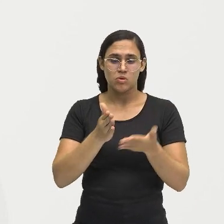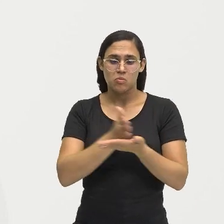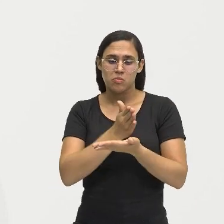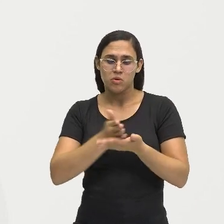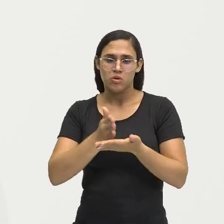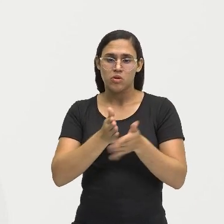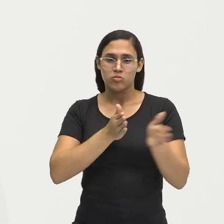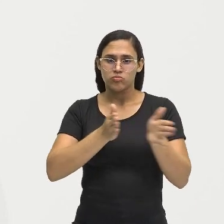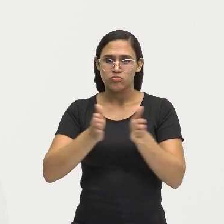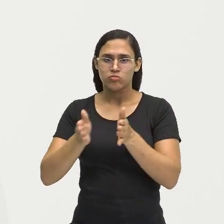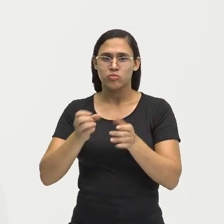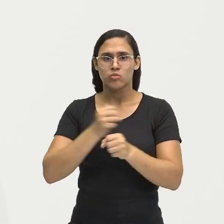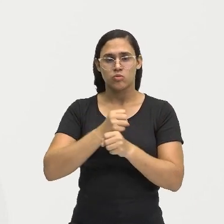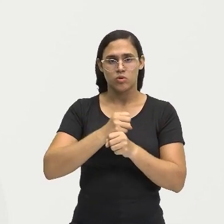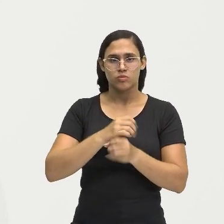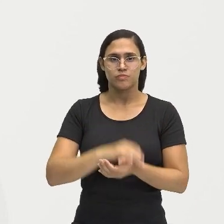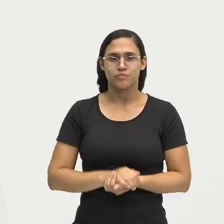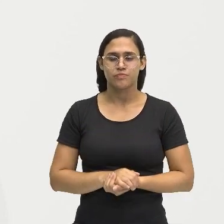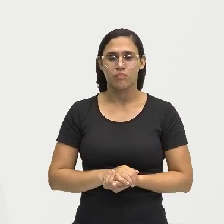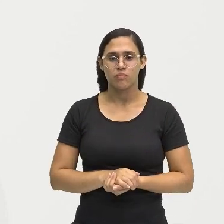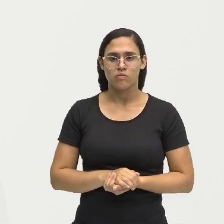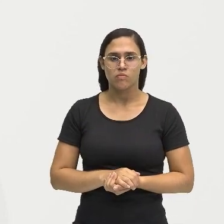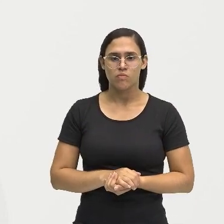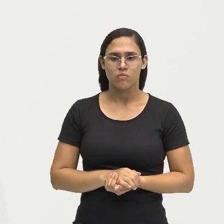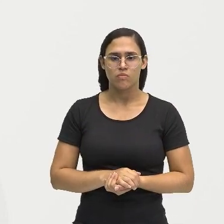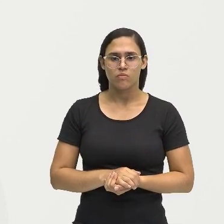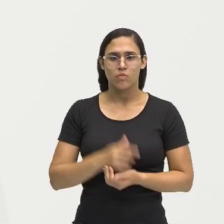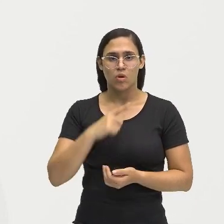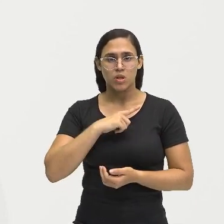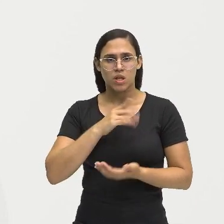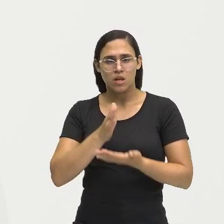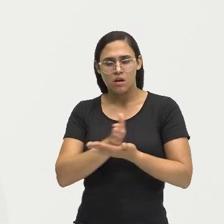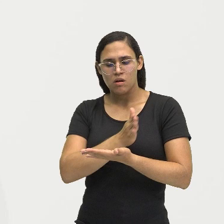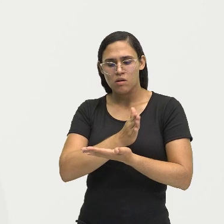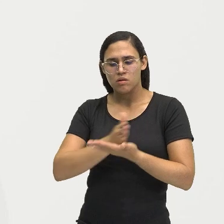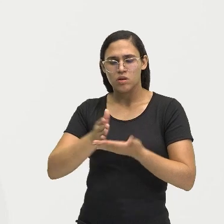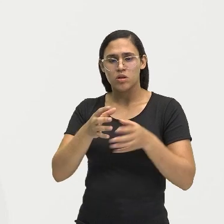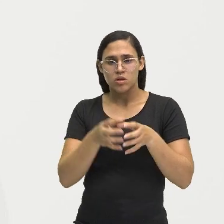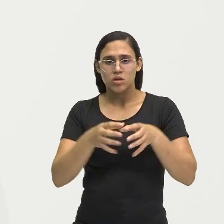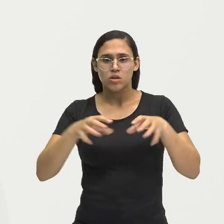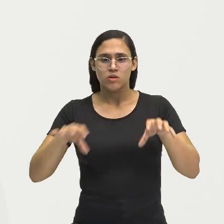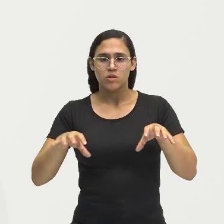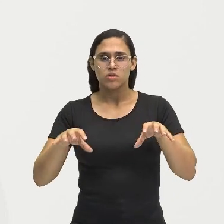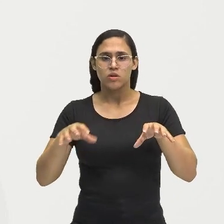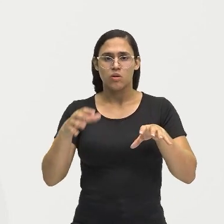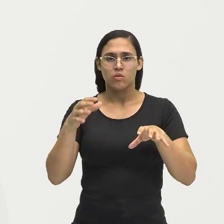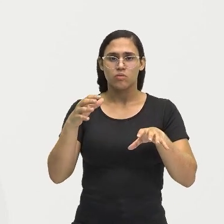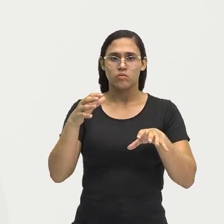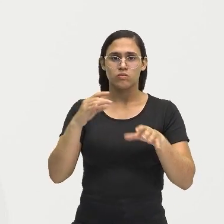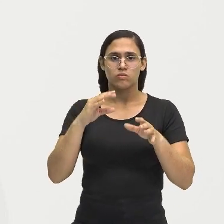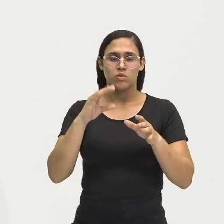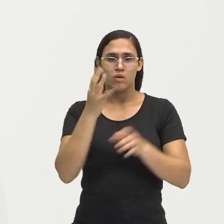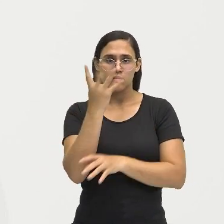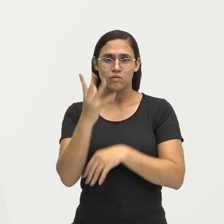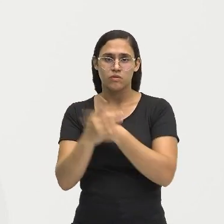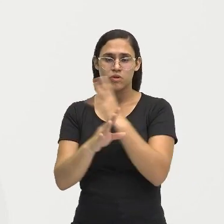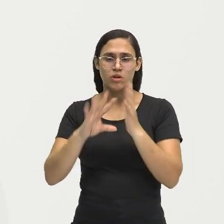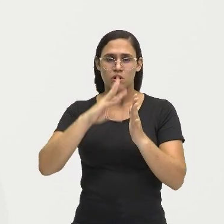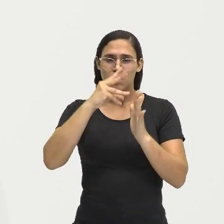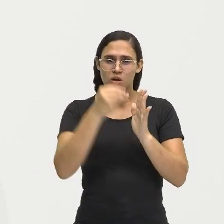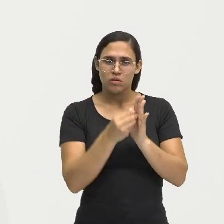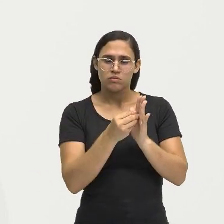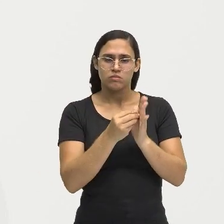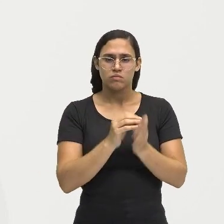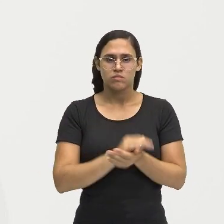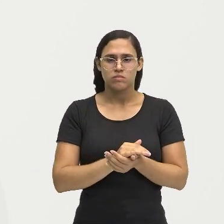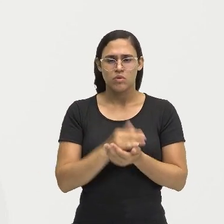inundáveis e terra firme. Então, a gente tem aí a divisão um pouco ali da floresta amazônica para a gente entender melhor, né? Porque a partir